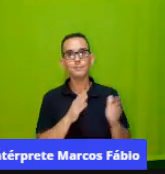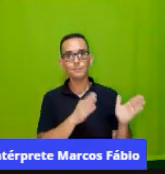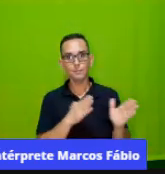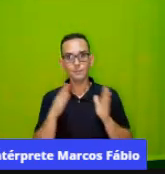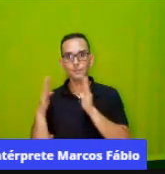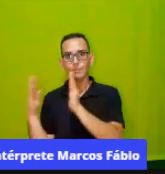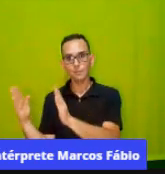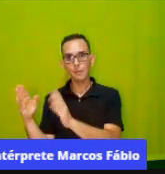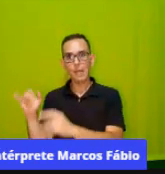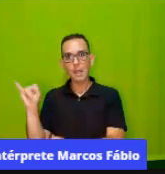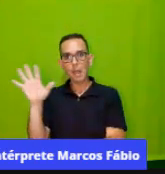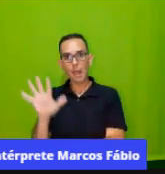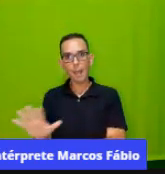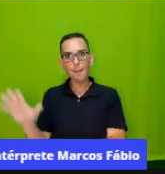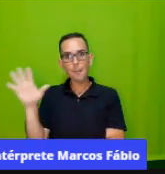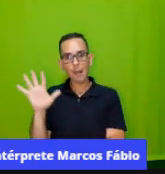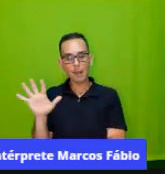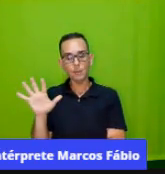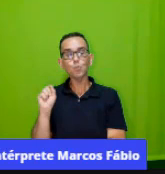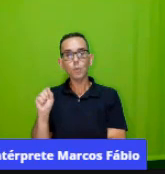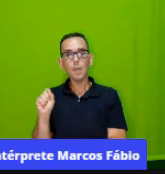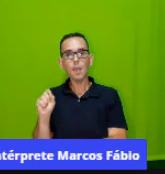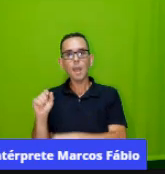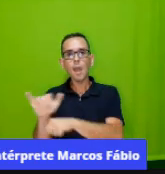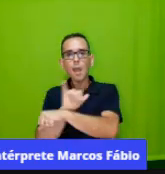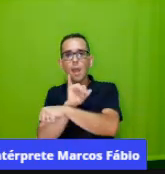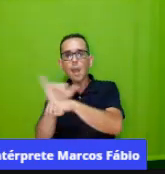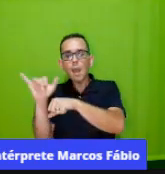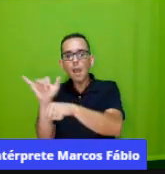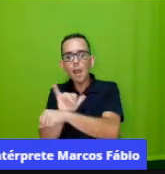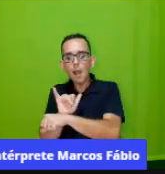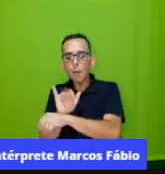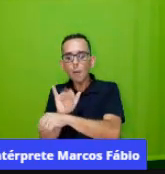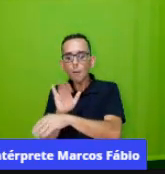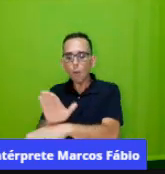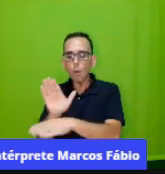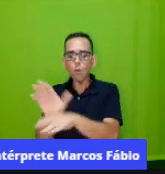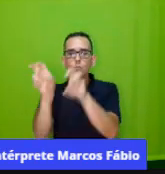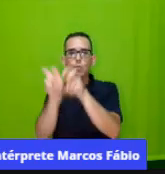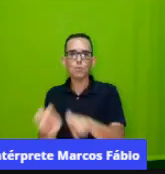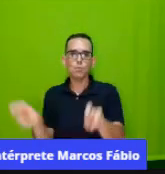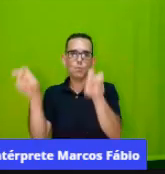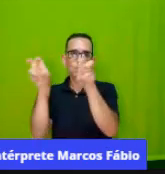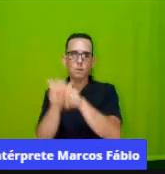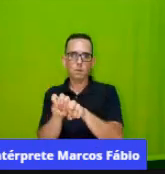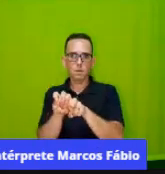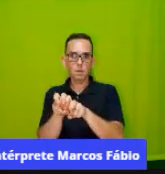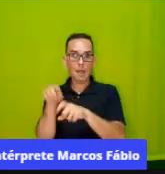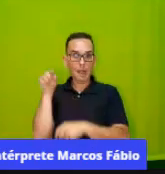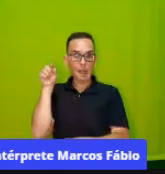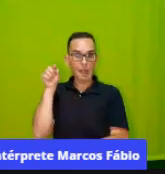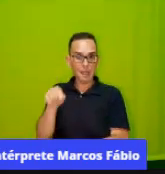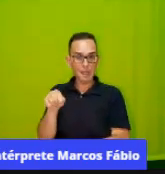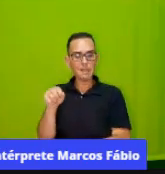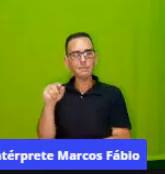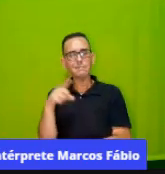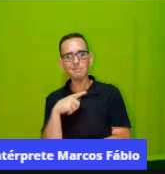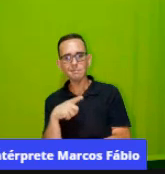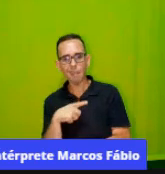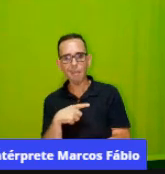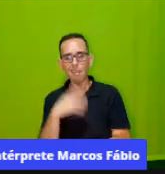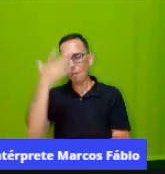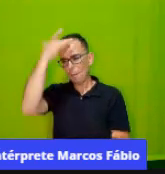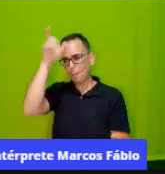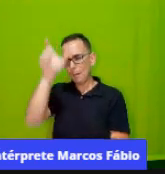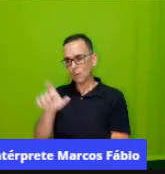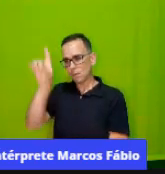a imagem de um recurso de acessibilidade para o computador. Então, no nosso caso, que nós trabalhamos com a pessoa com